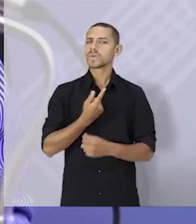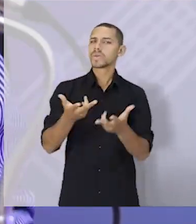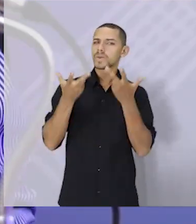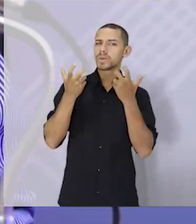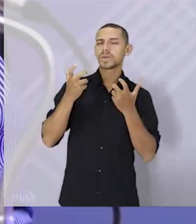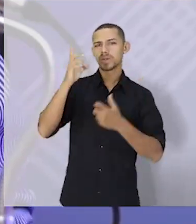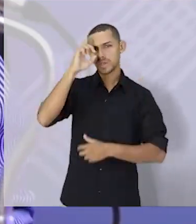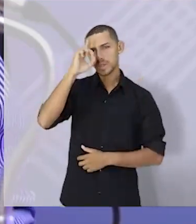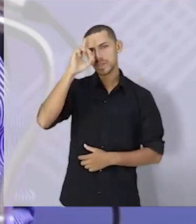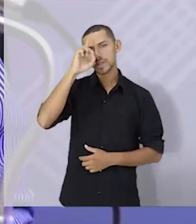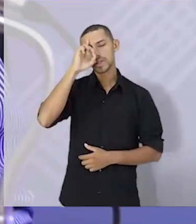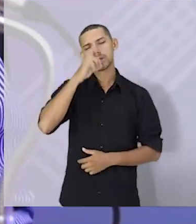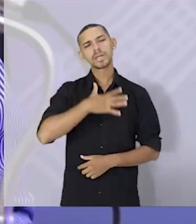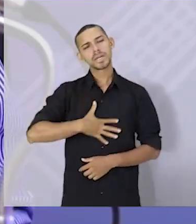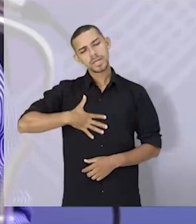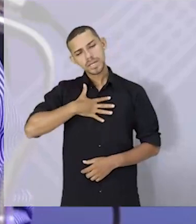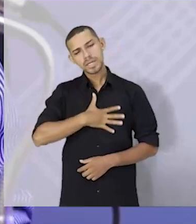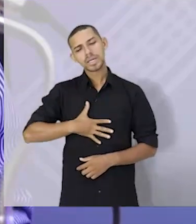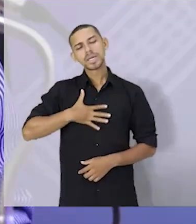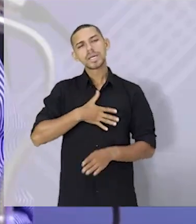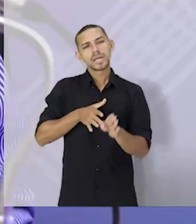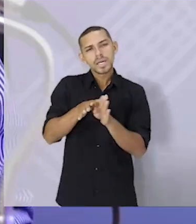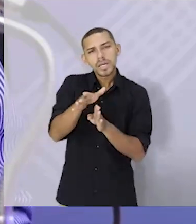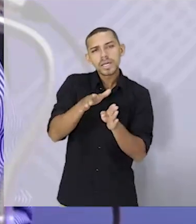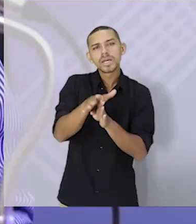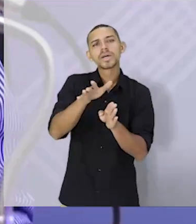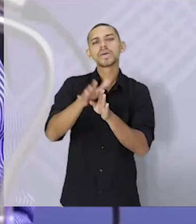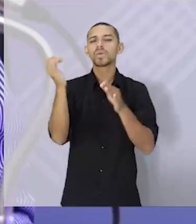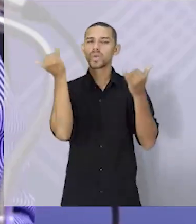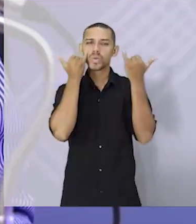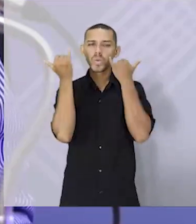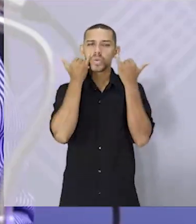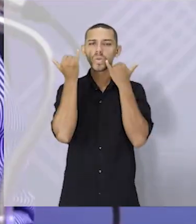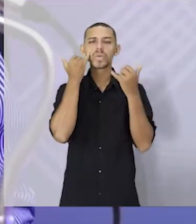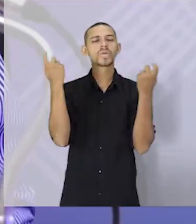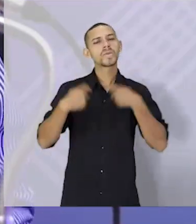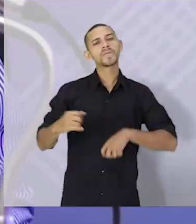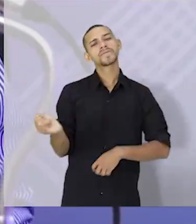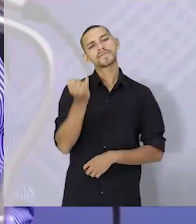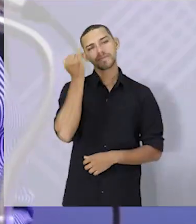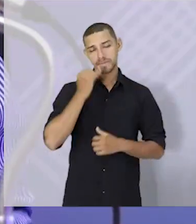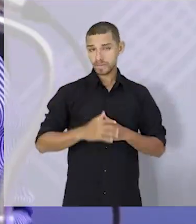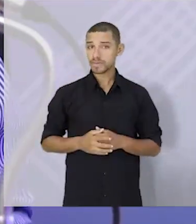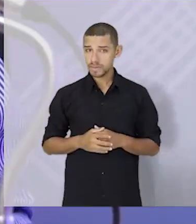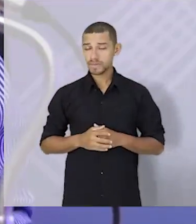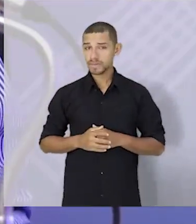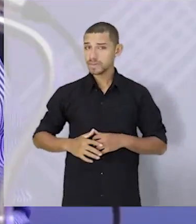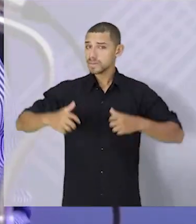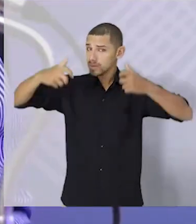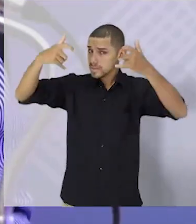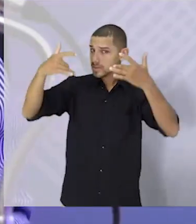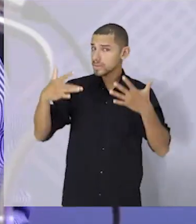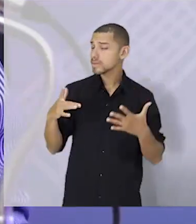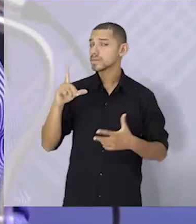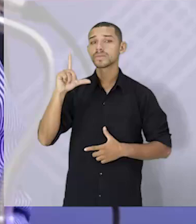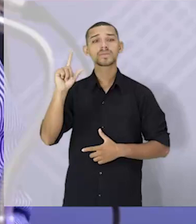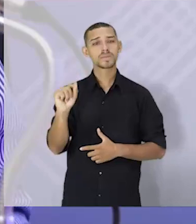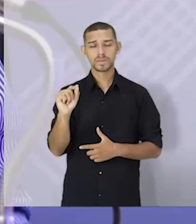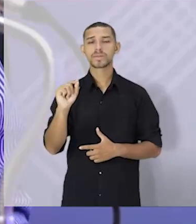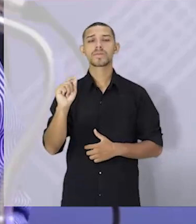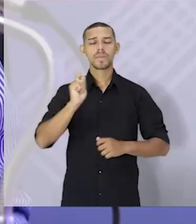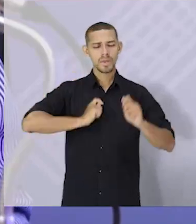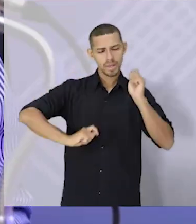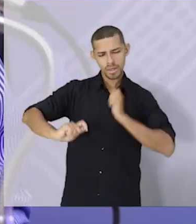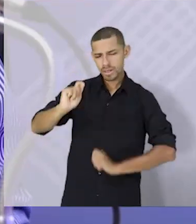dia, e é um prazer dar as orientações e as informações necessárias. Então, falar um pouquinho sobre